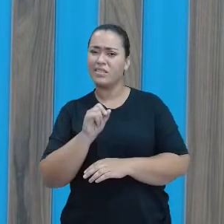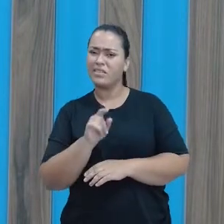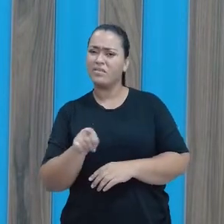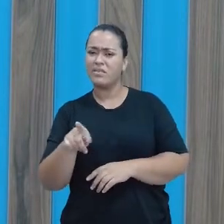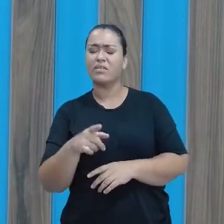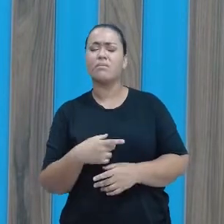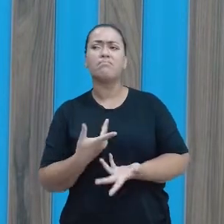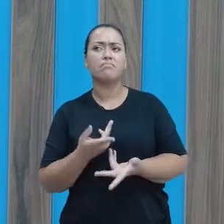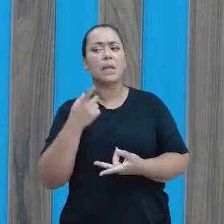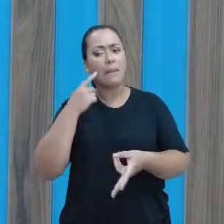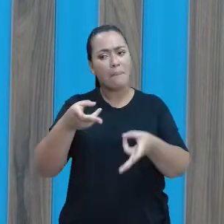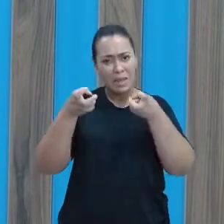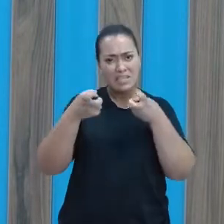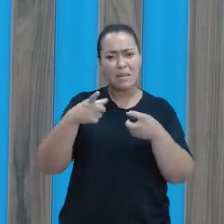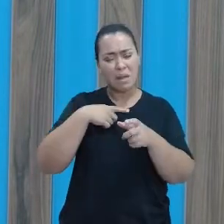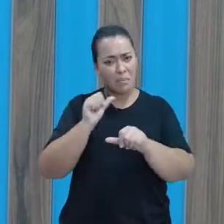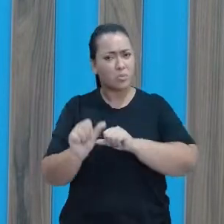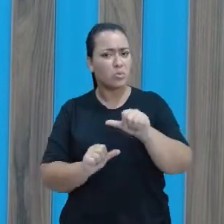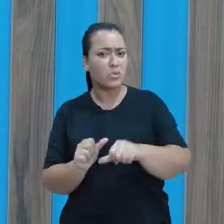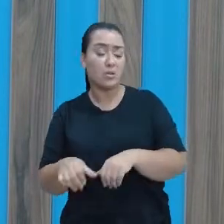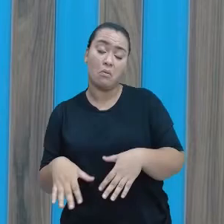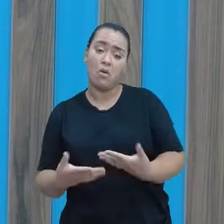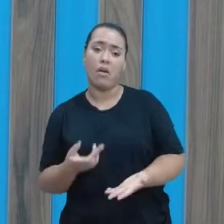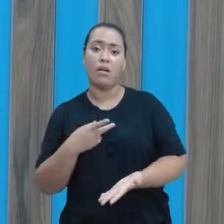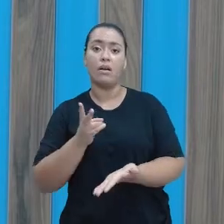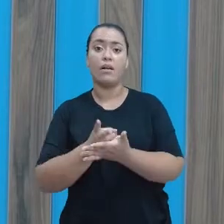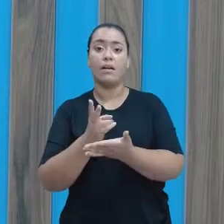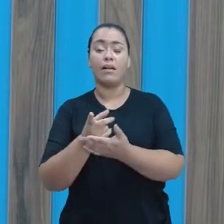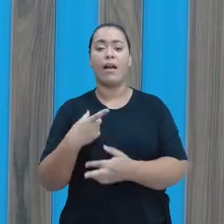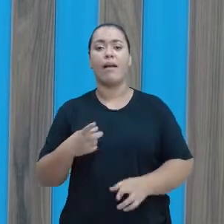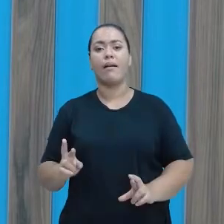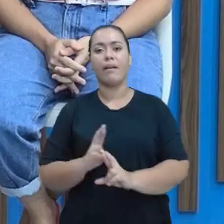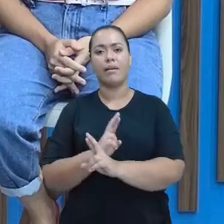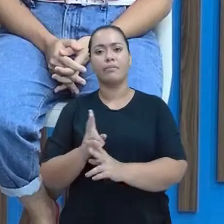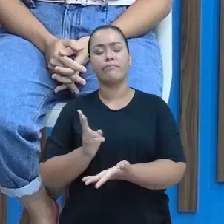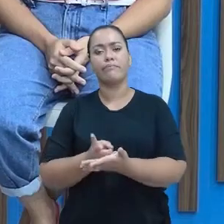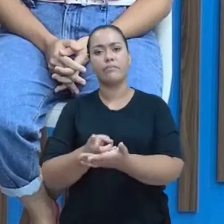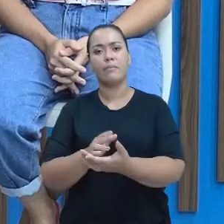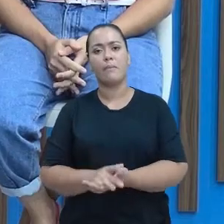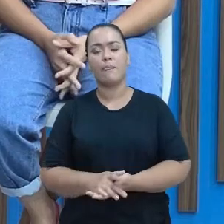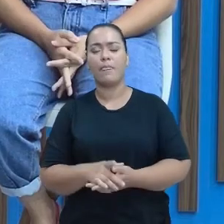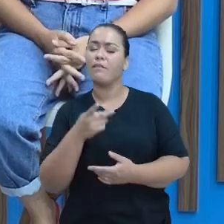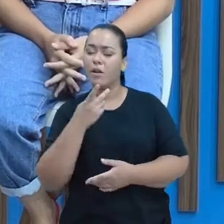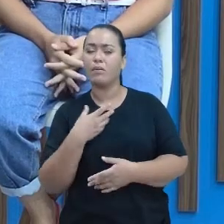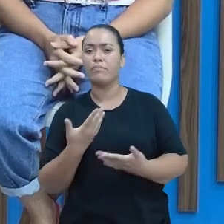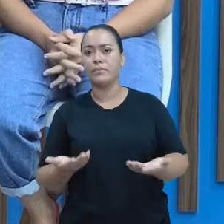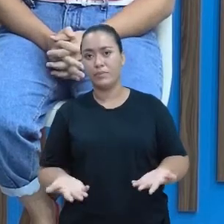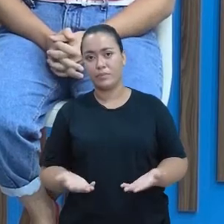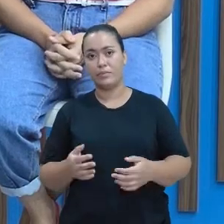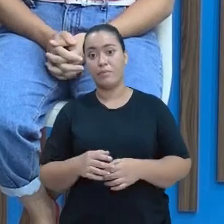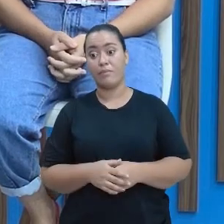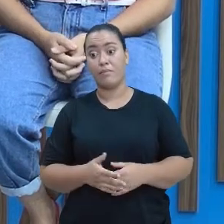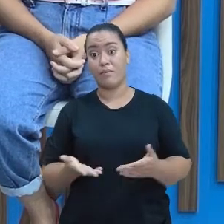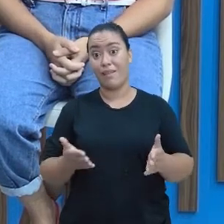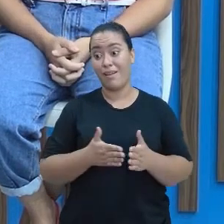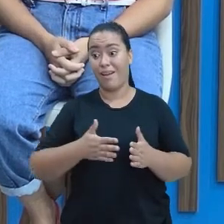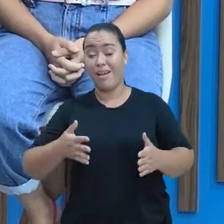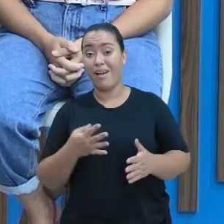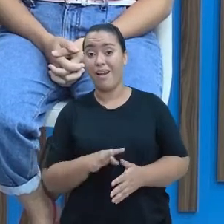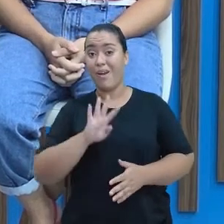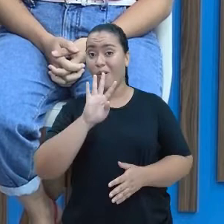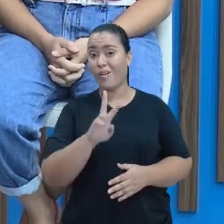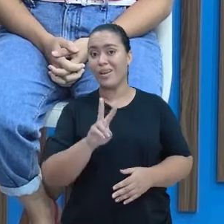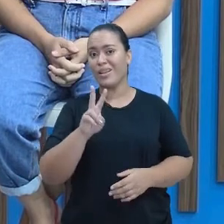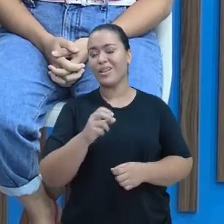consegue perceber alguma mudança, né, ou permanência dessas relações ainda? Bom, Henrique, nesses 42 anos